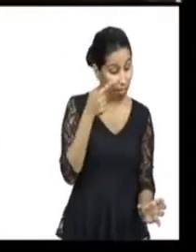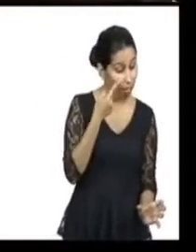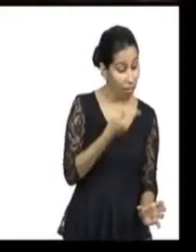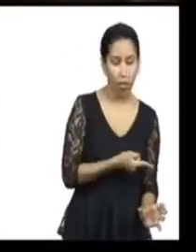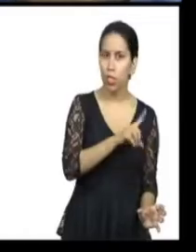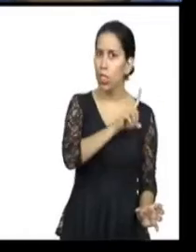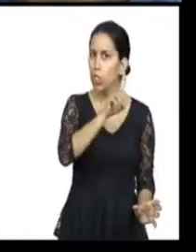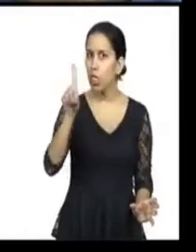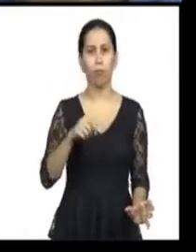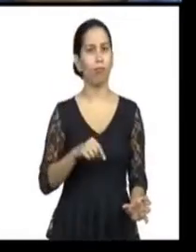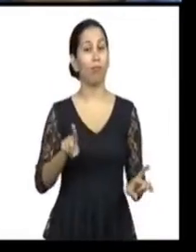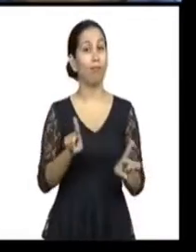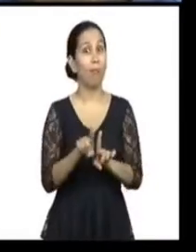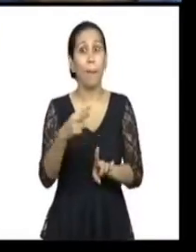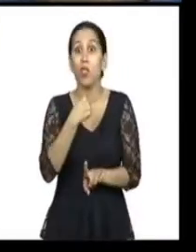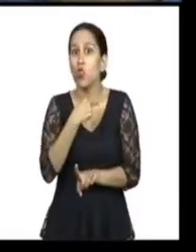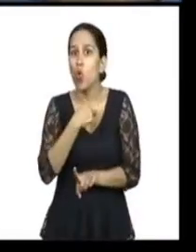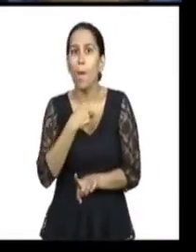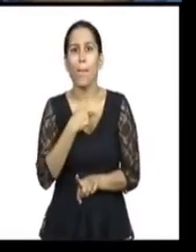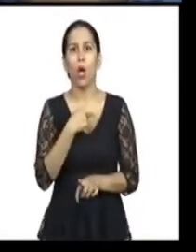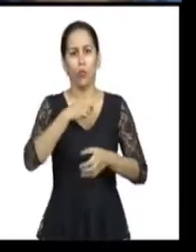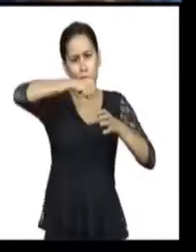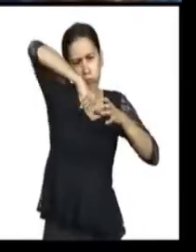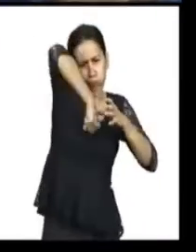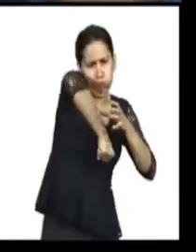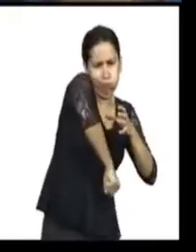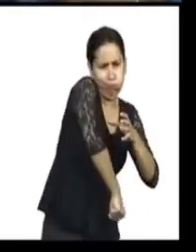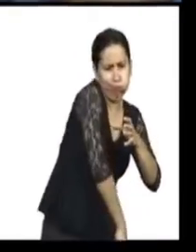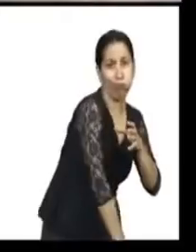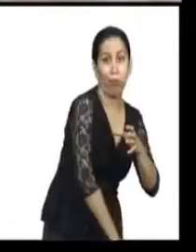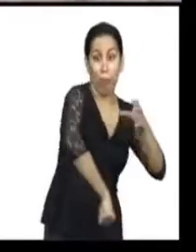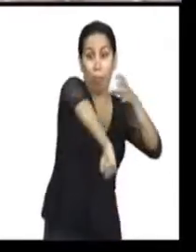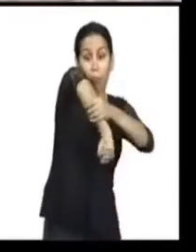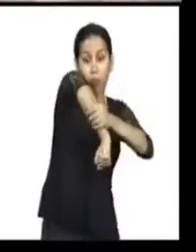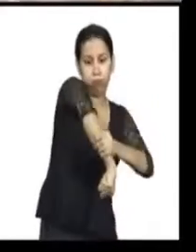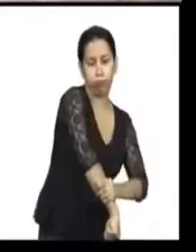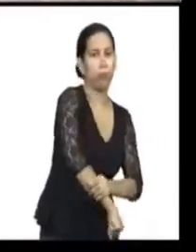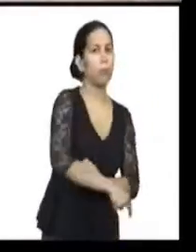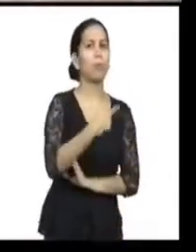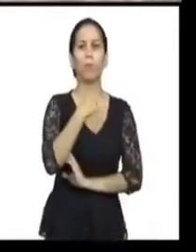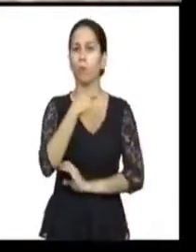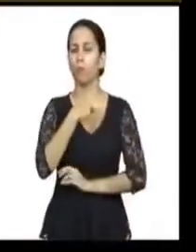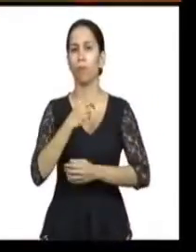rotação. Também não se apoie no porta-brocas durante a operação.